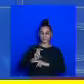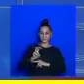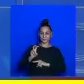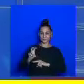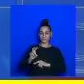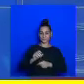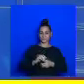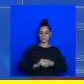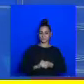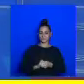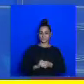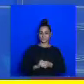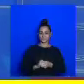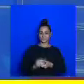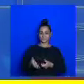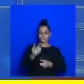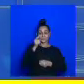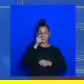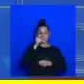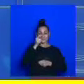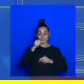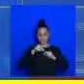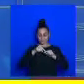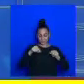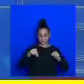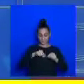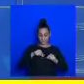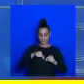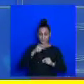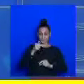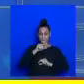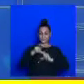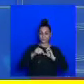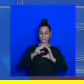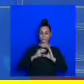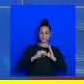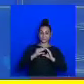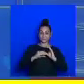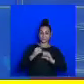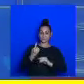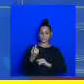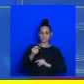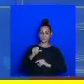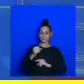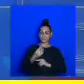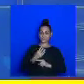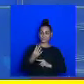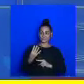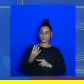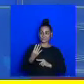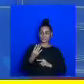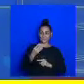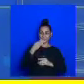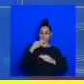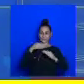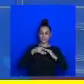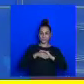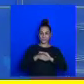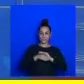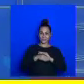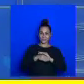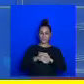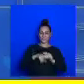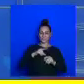número 55. Vamos conferir as 7 dezenas sorteadas no concurso 1944 da Time